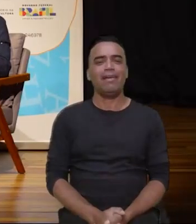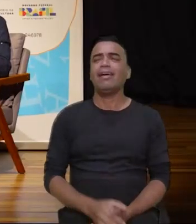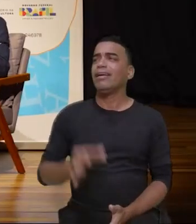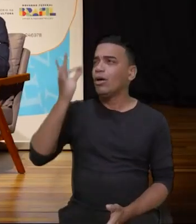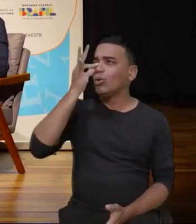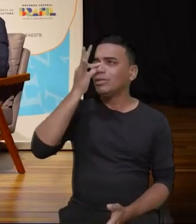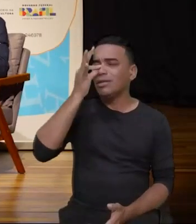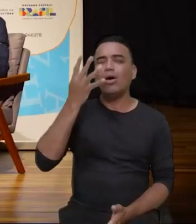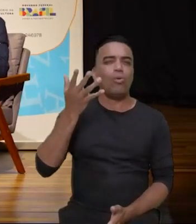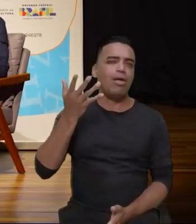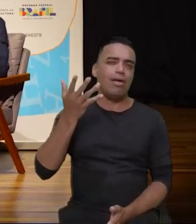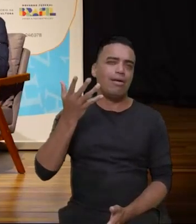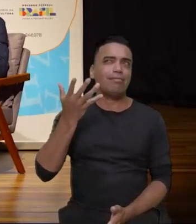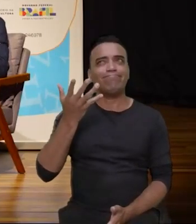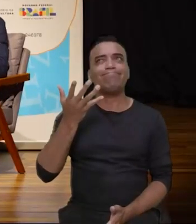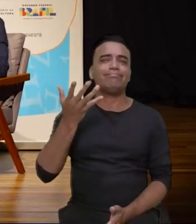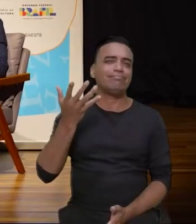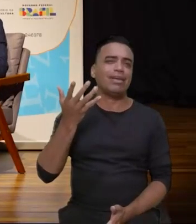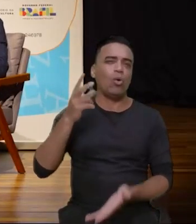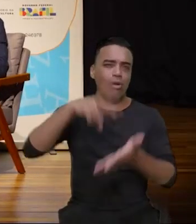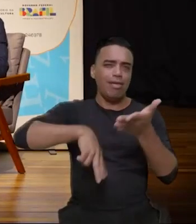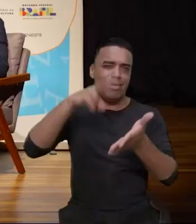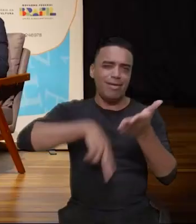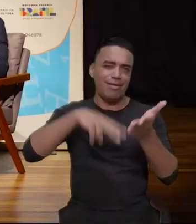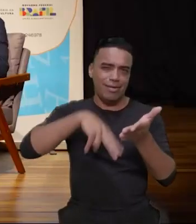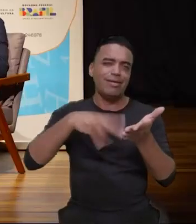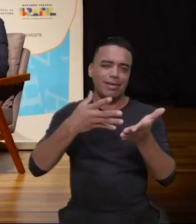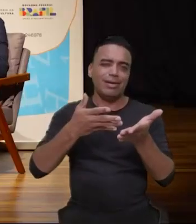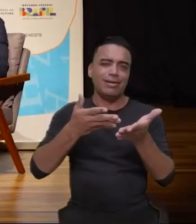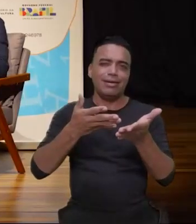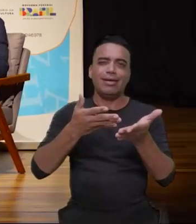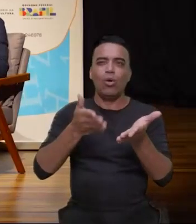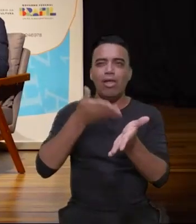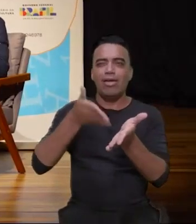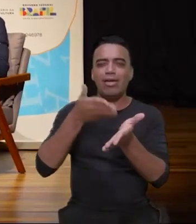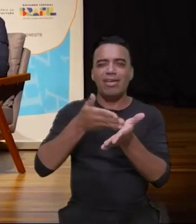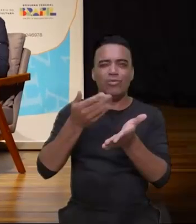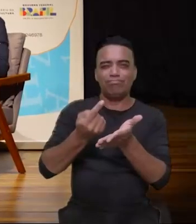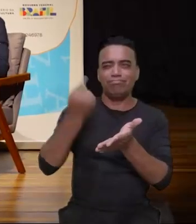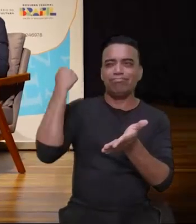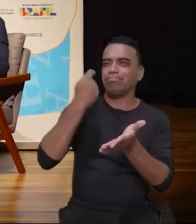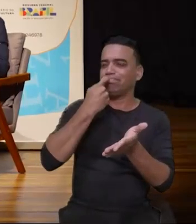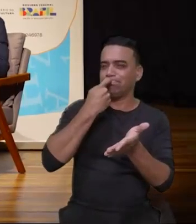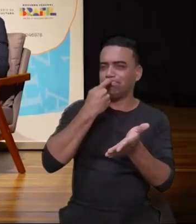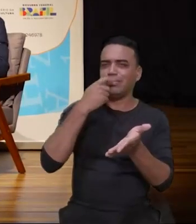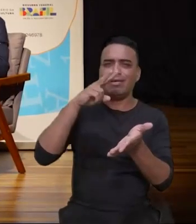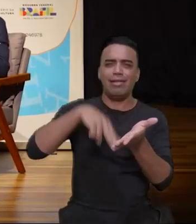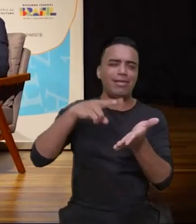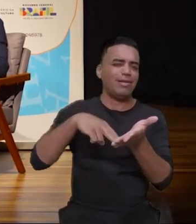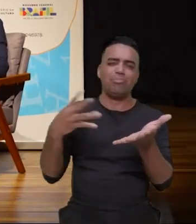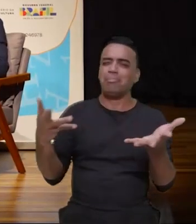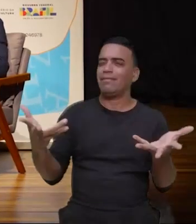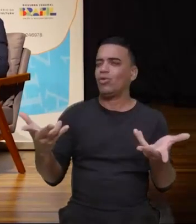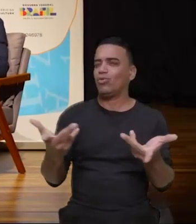Conceição, eu queria passar um pouquinho aqui para Ponciar. Eu reli esses dias, né? Essa